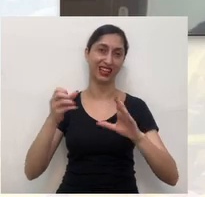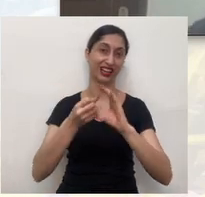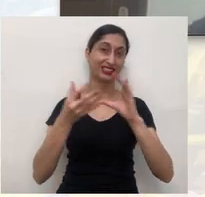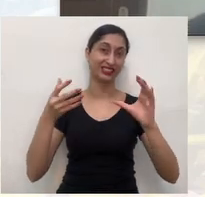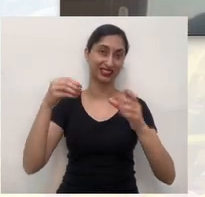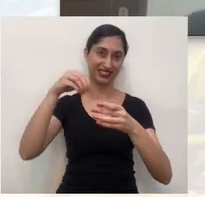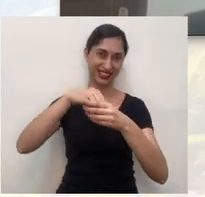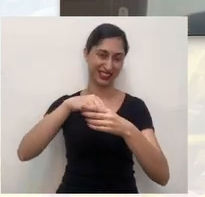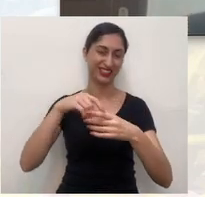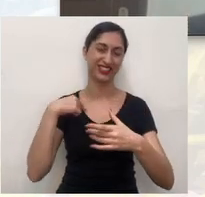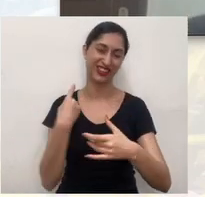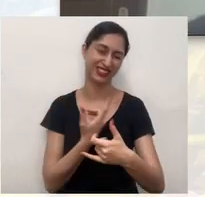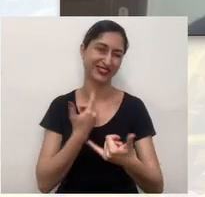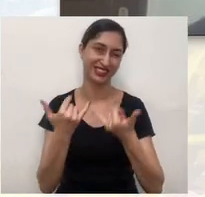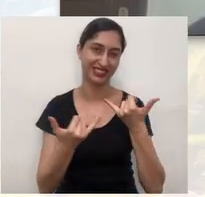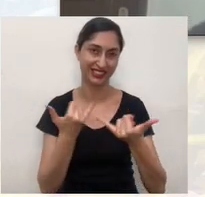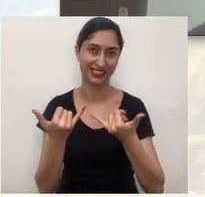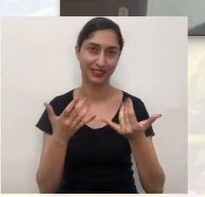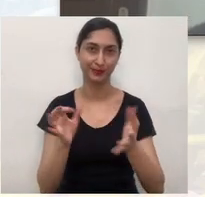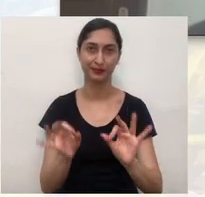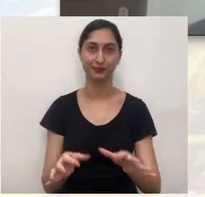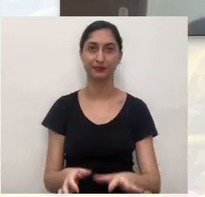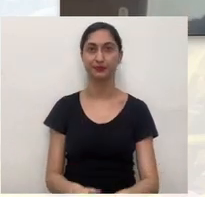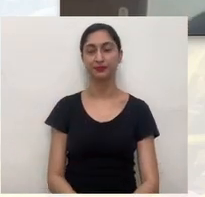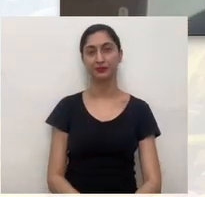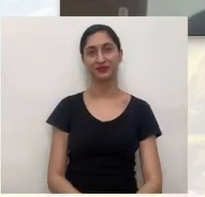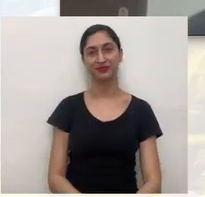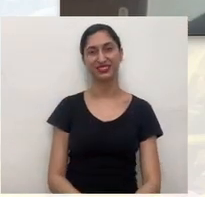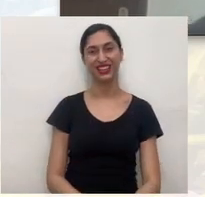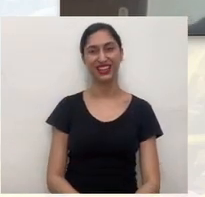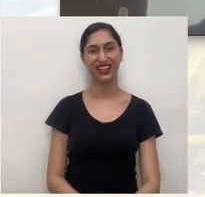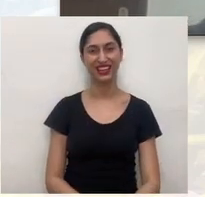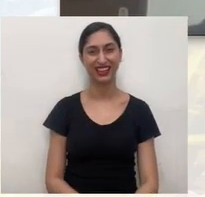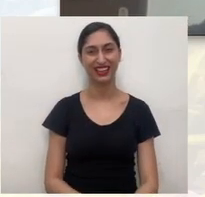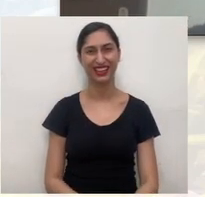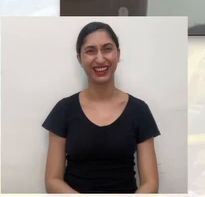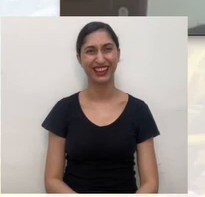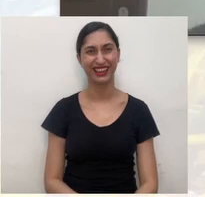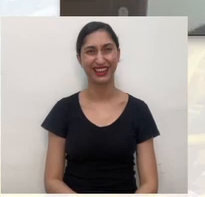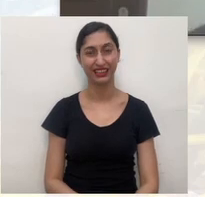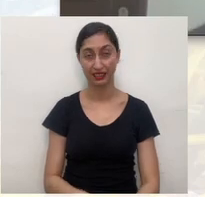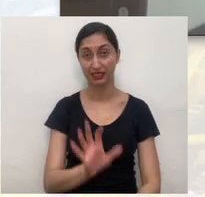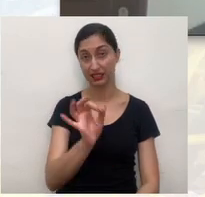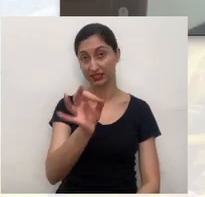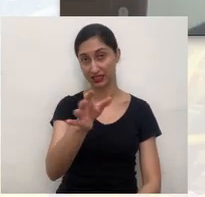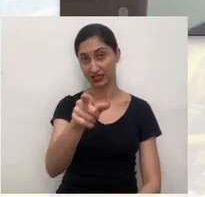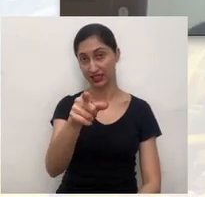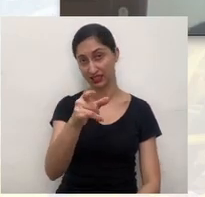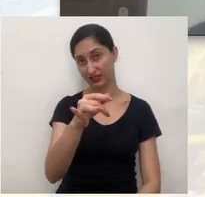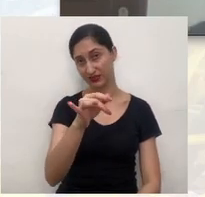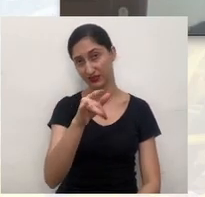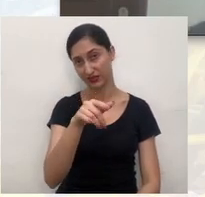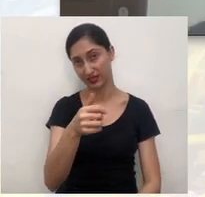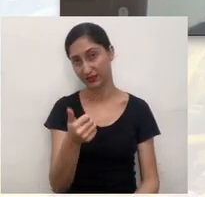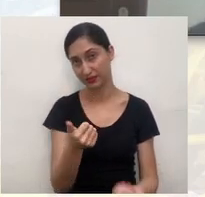essa brincadeira. E Denis Mar está com razão. Está com razão, ele está reforçando o que eu falei,